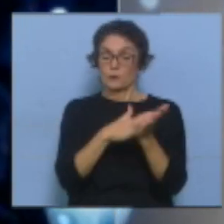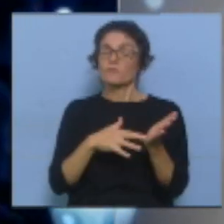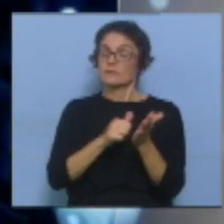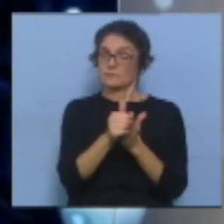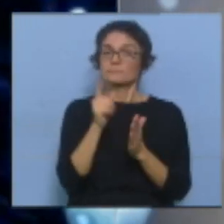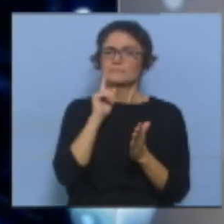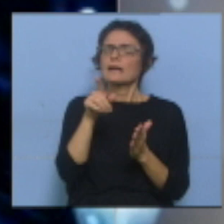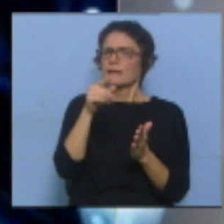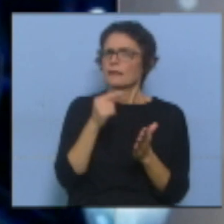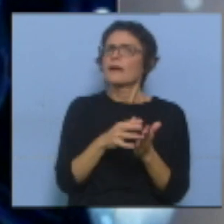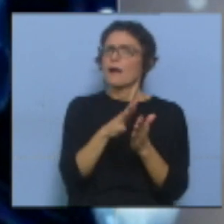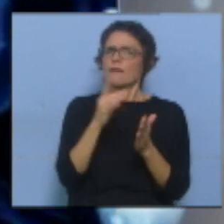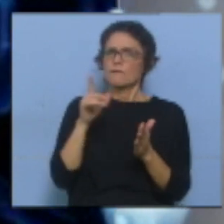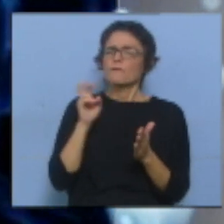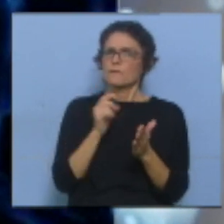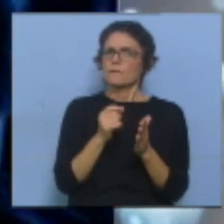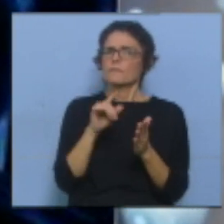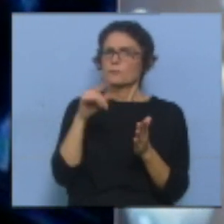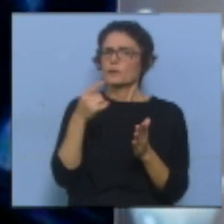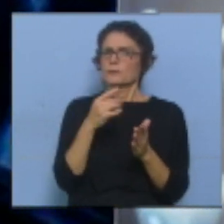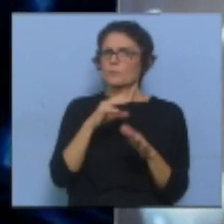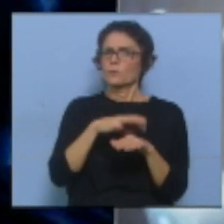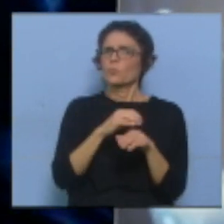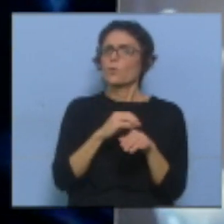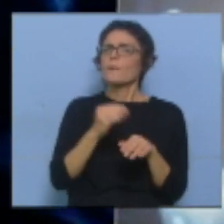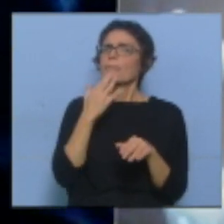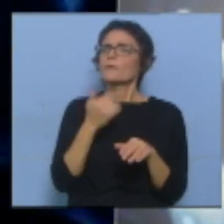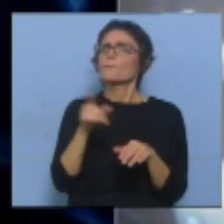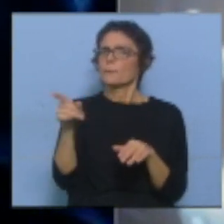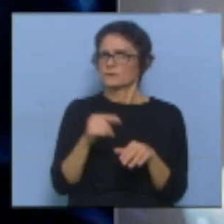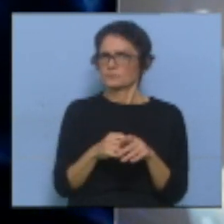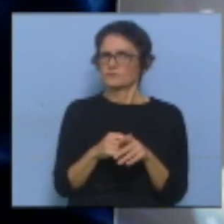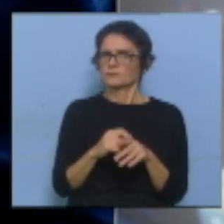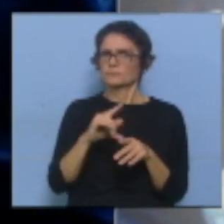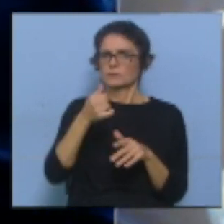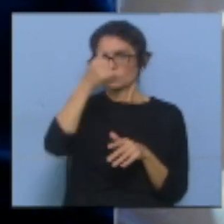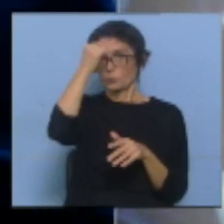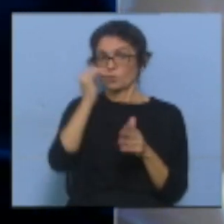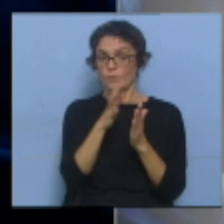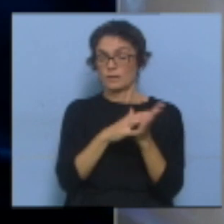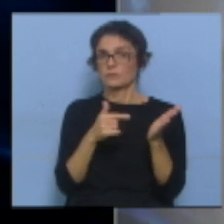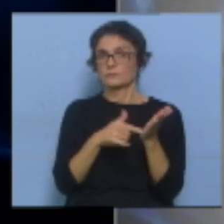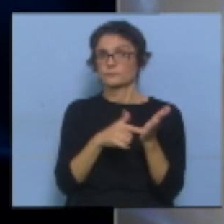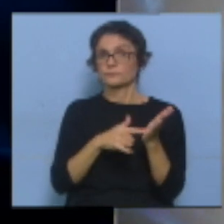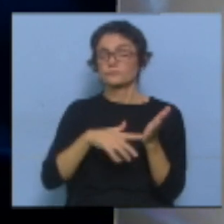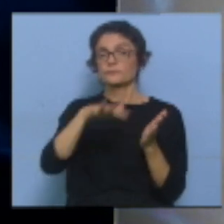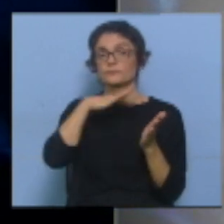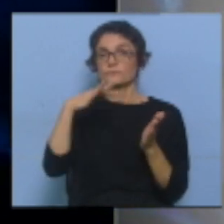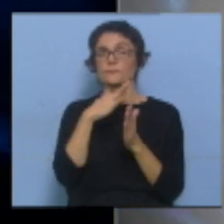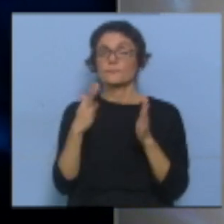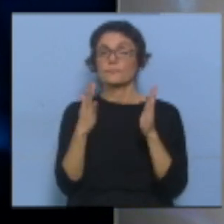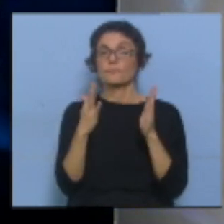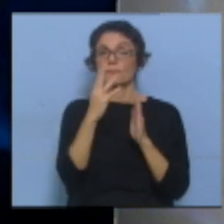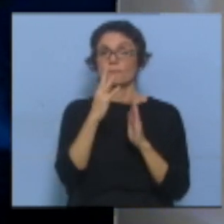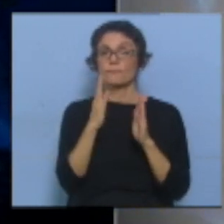para vos pedir um comentário ao texto que é lido nas missas de domingo, em que se assinala a festa da Sagrada Família. E antes de vos